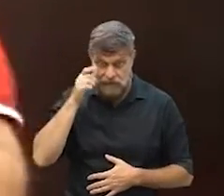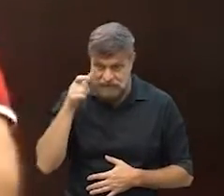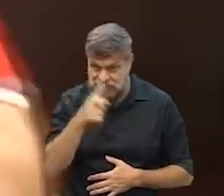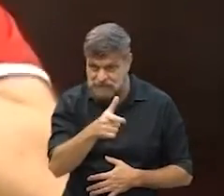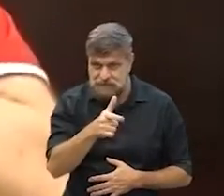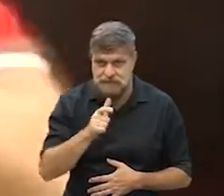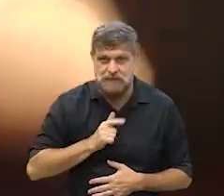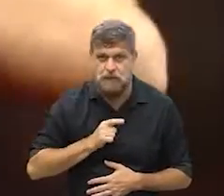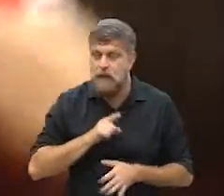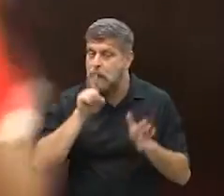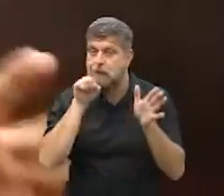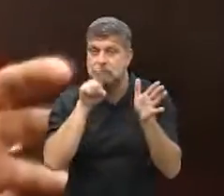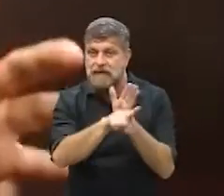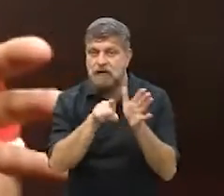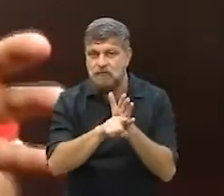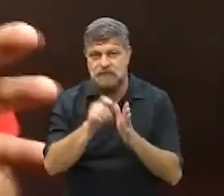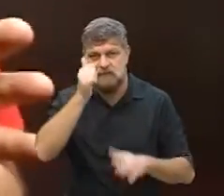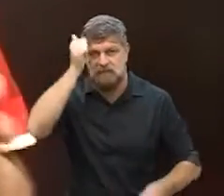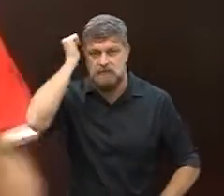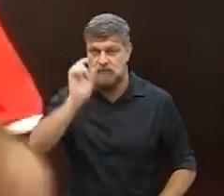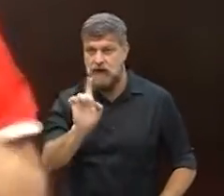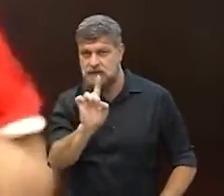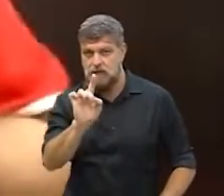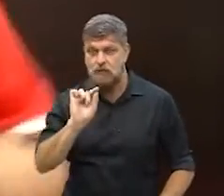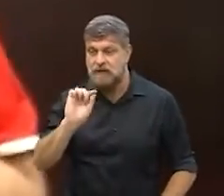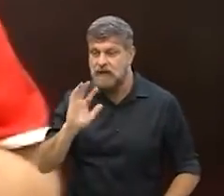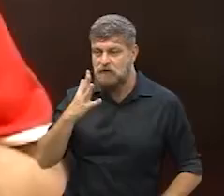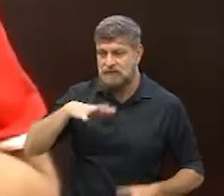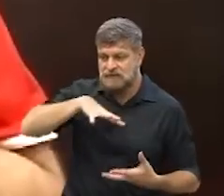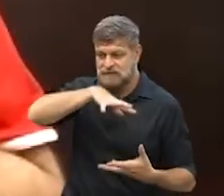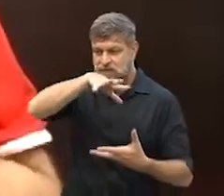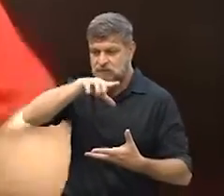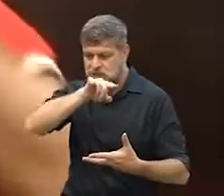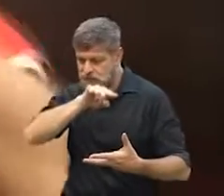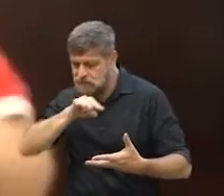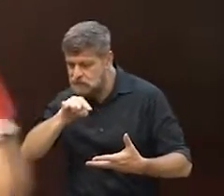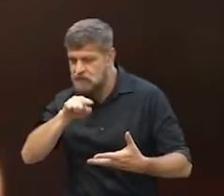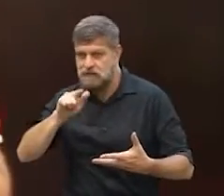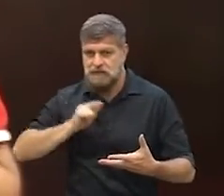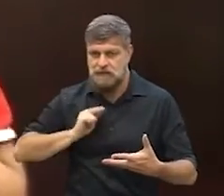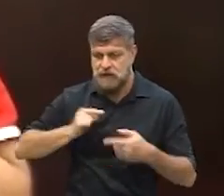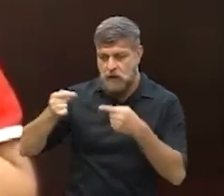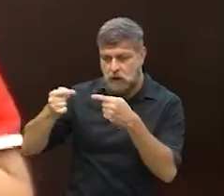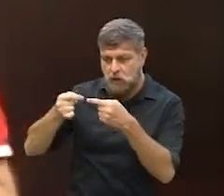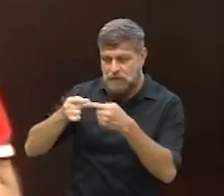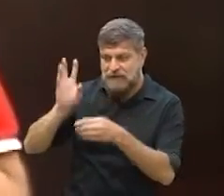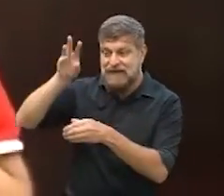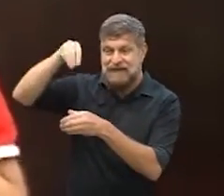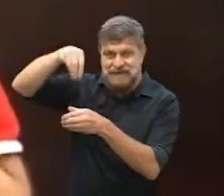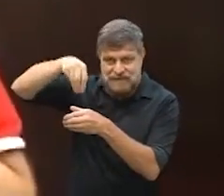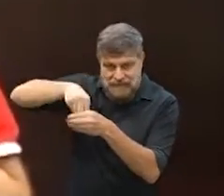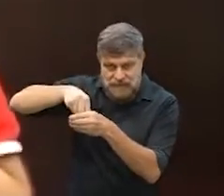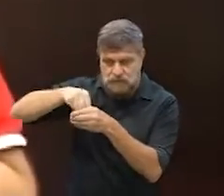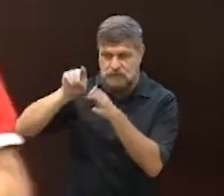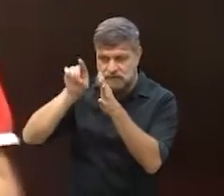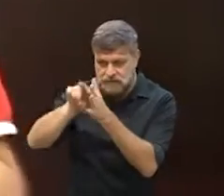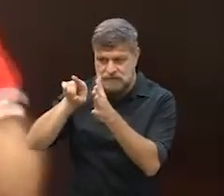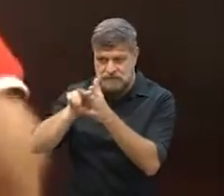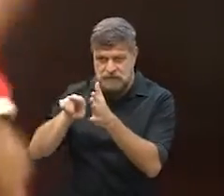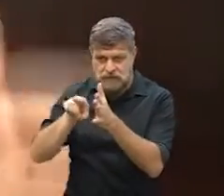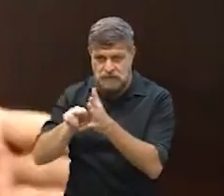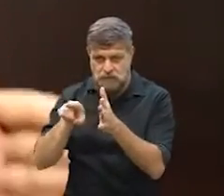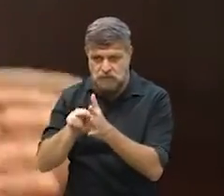que as atualidades não são questões do vestibular. As atualidades, elas são questionadas dentro das